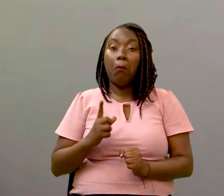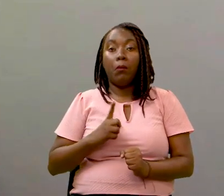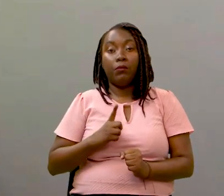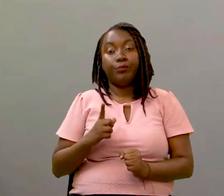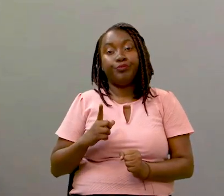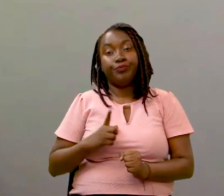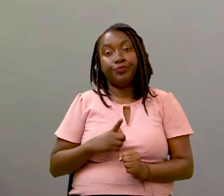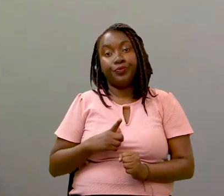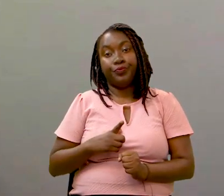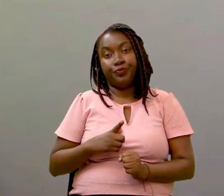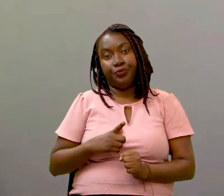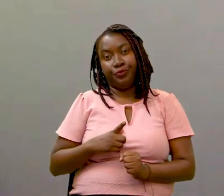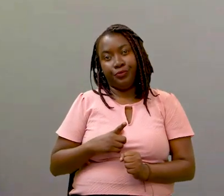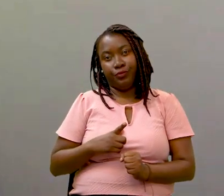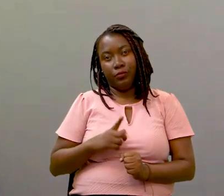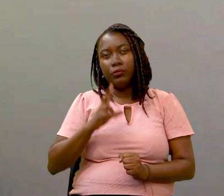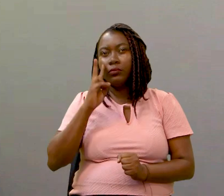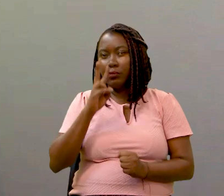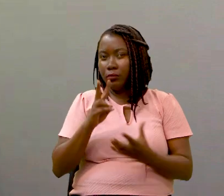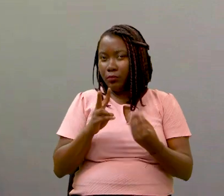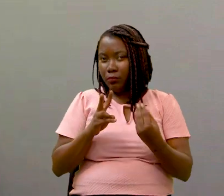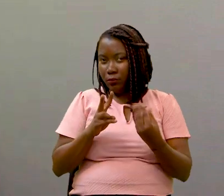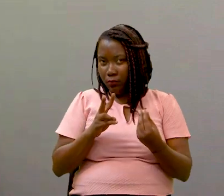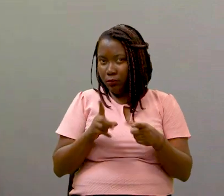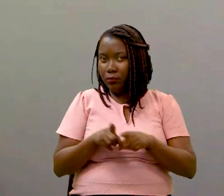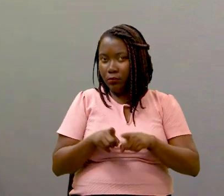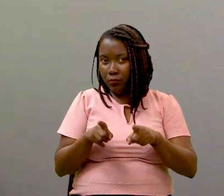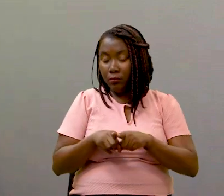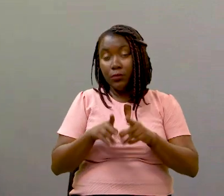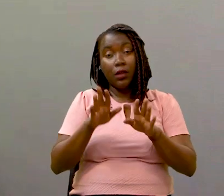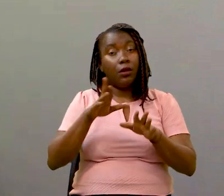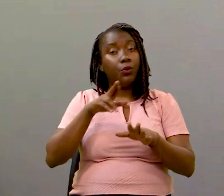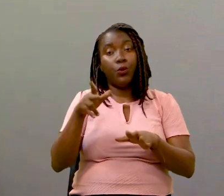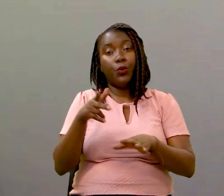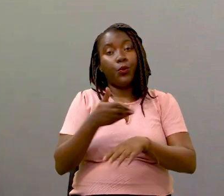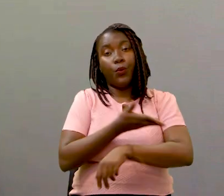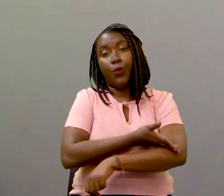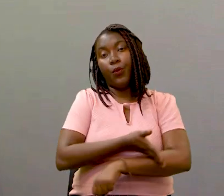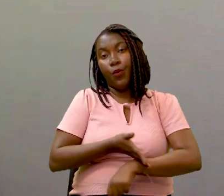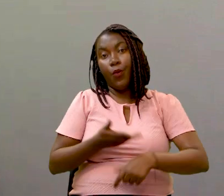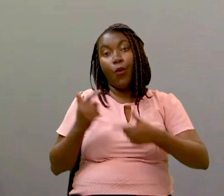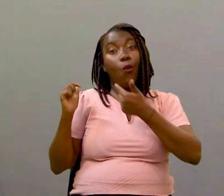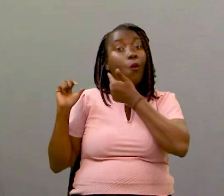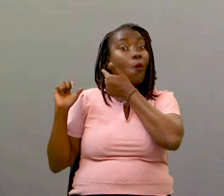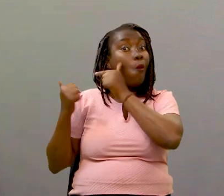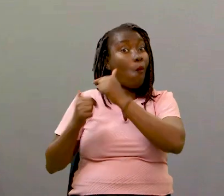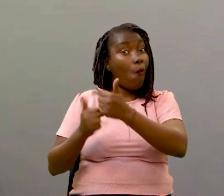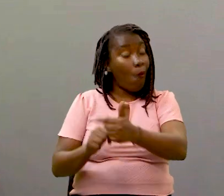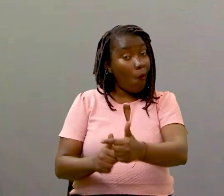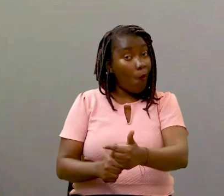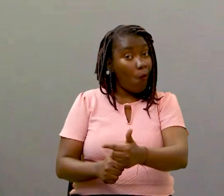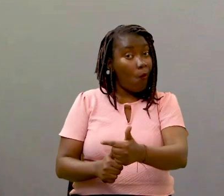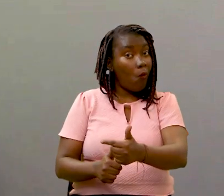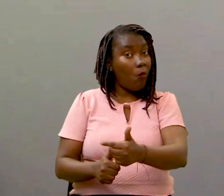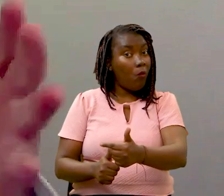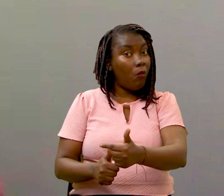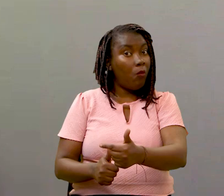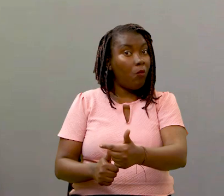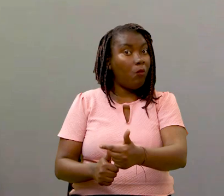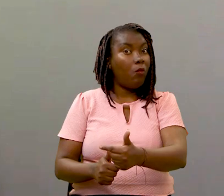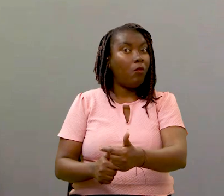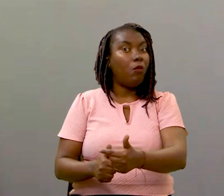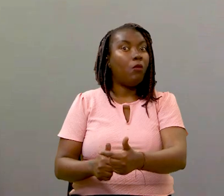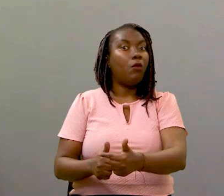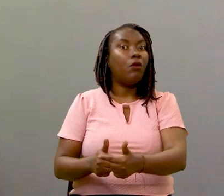Pode. Existe, a gente vê bastante até, mas não é comum. O clássico é uma doença